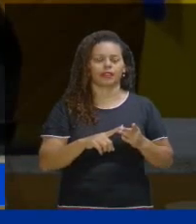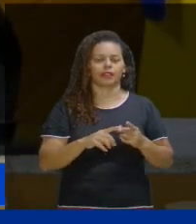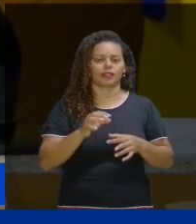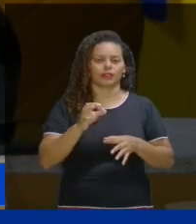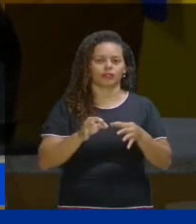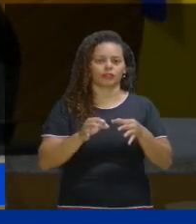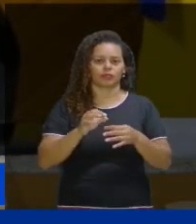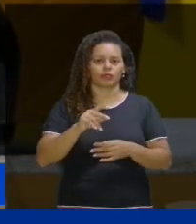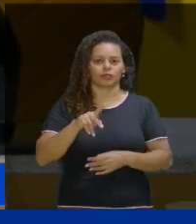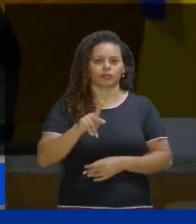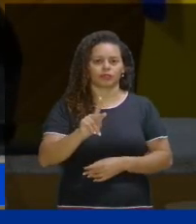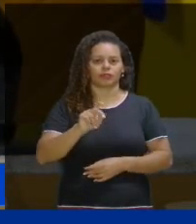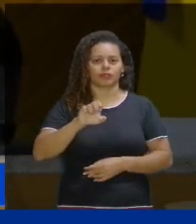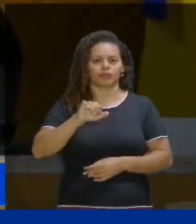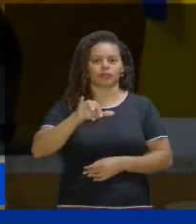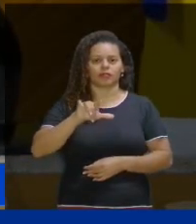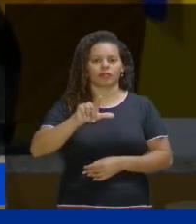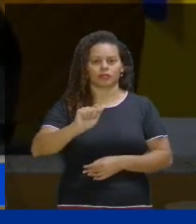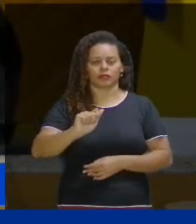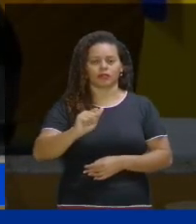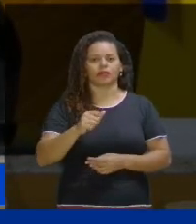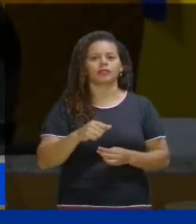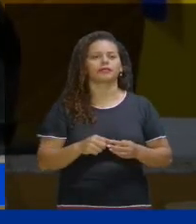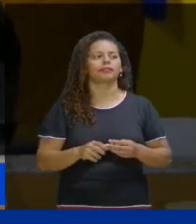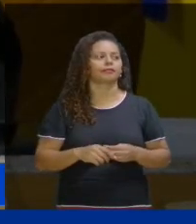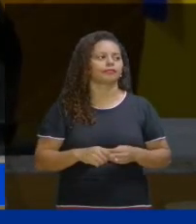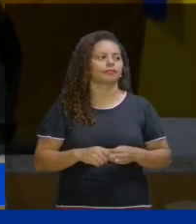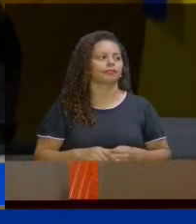juíza Keila Utsik,